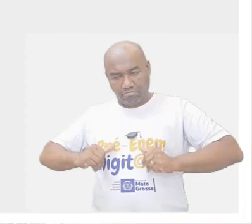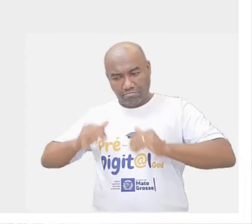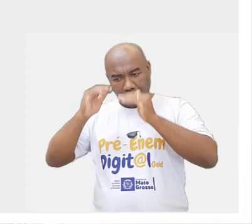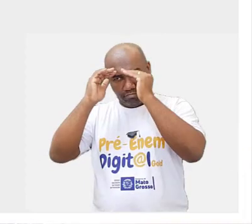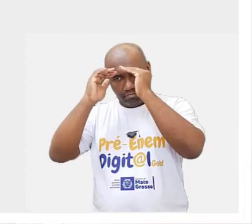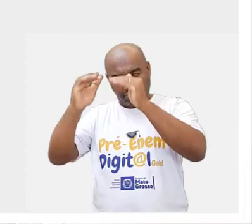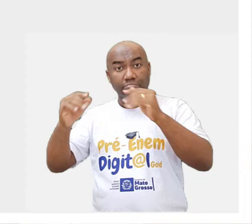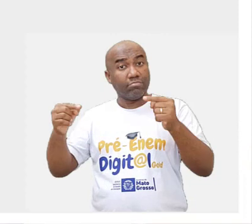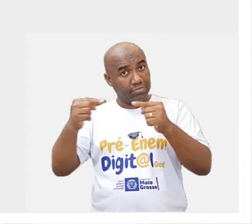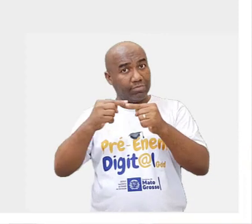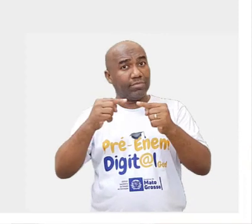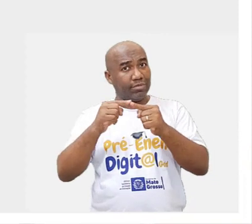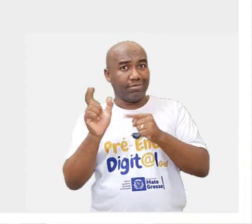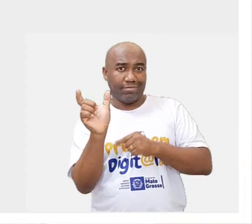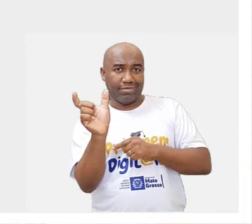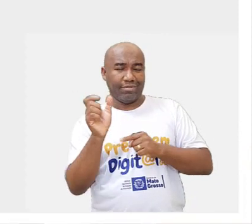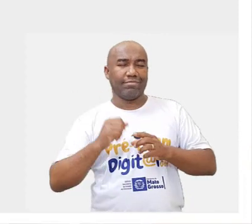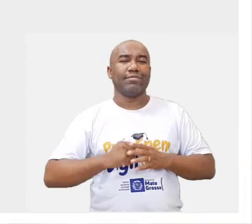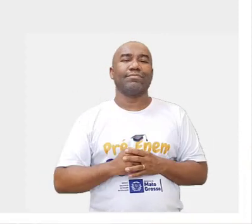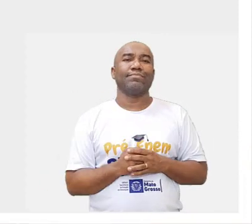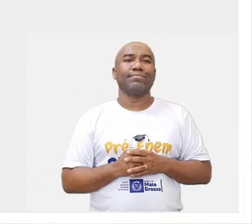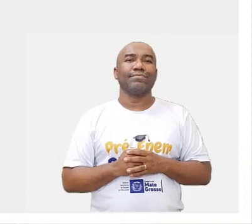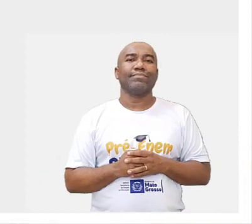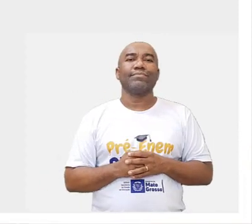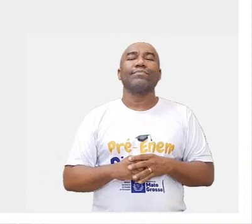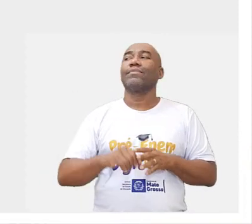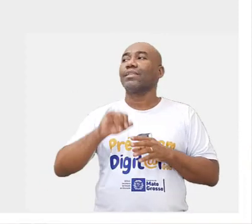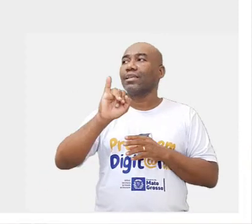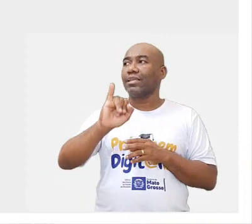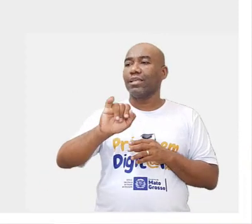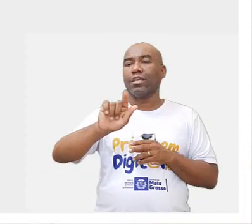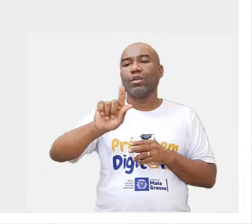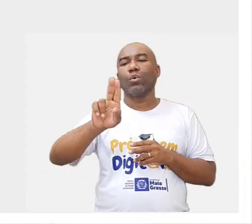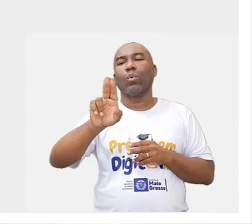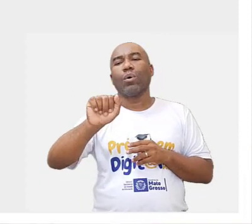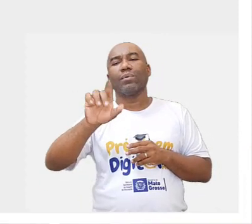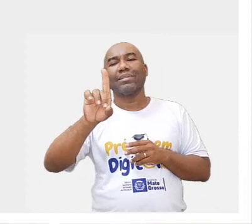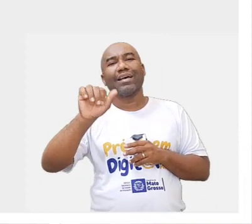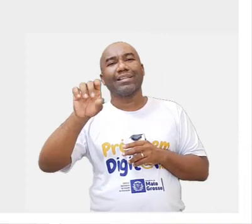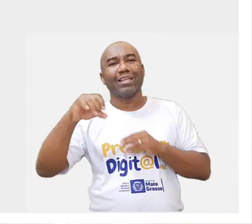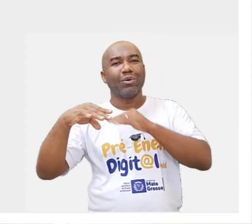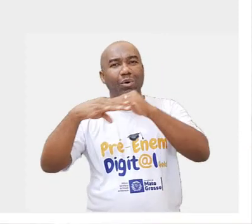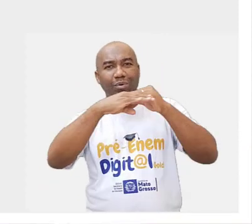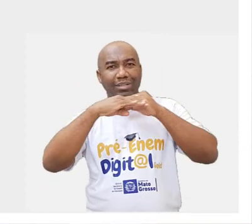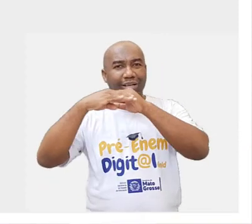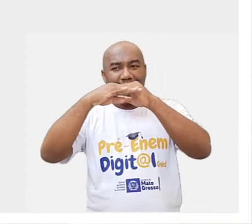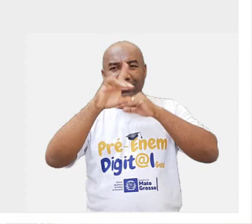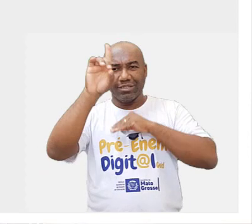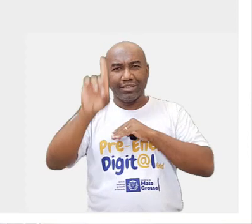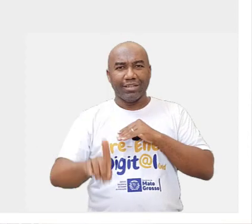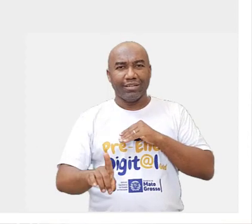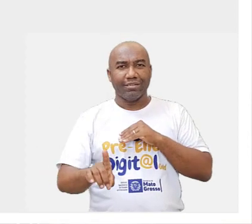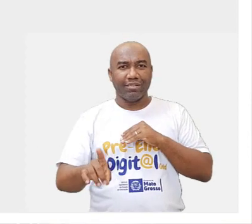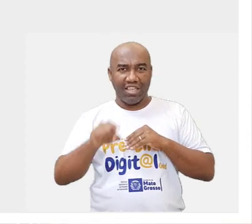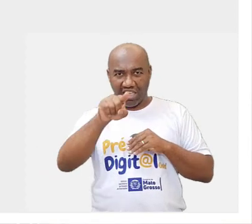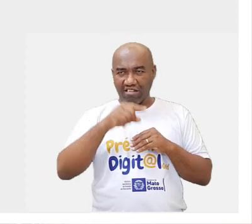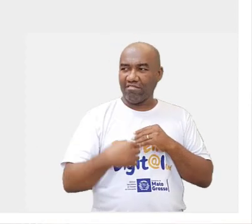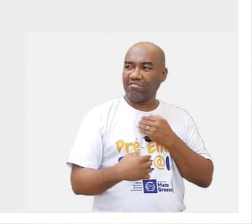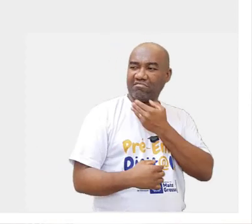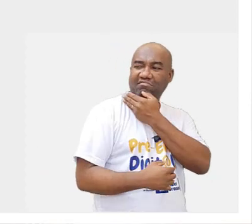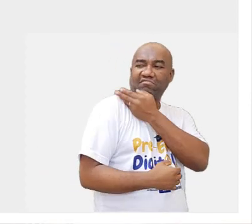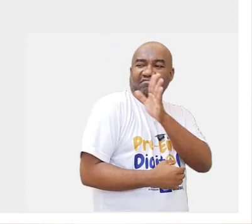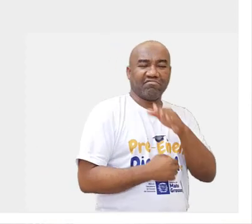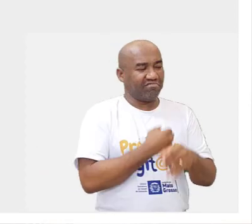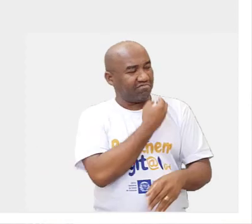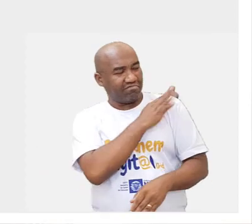Então, contempla todas essas partes. Igualdade de direitos. Igualdade de direitos é quando eu olho para todos os